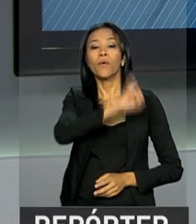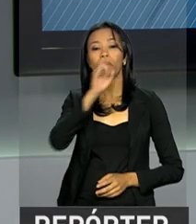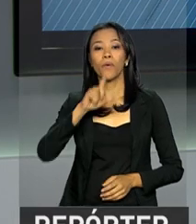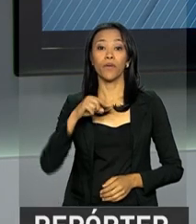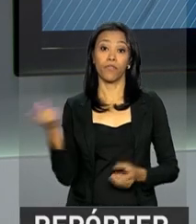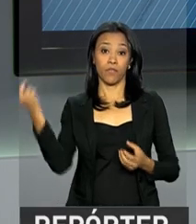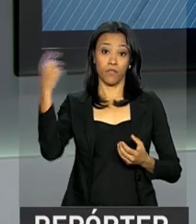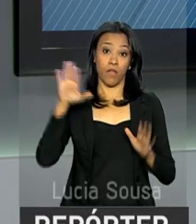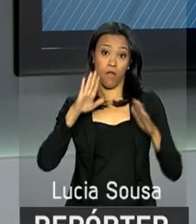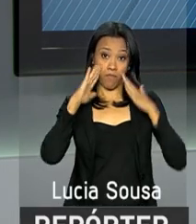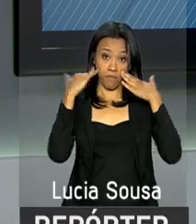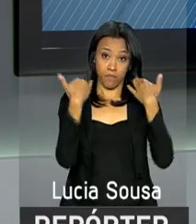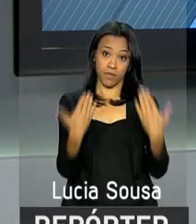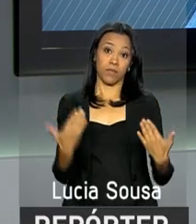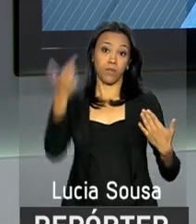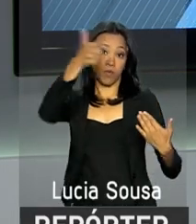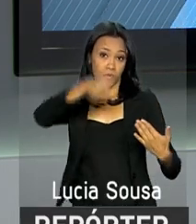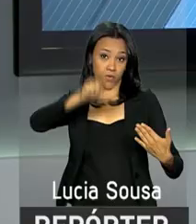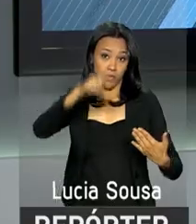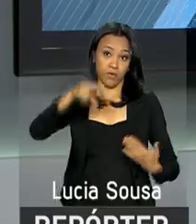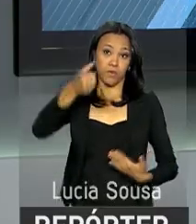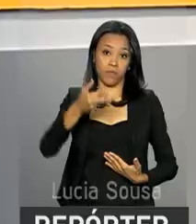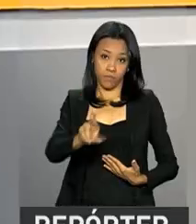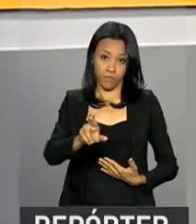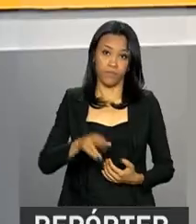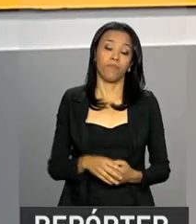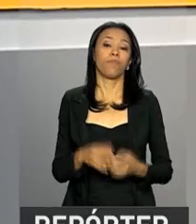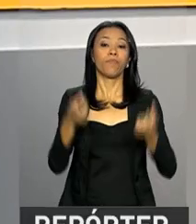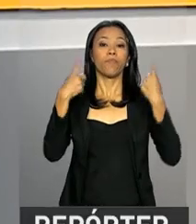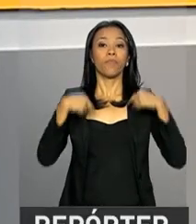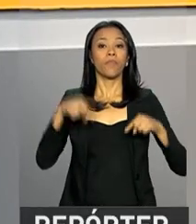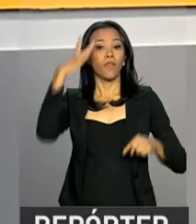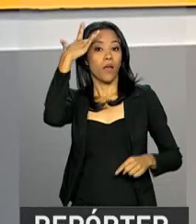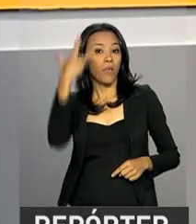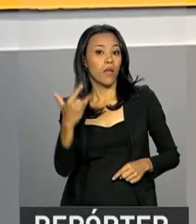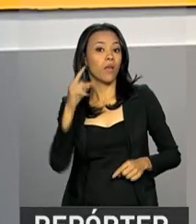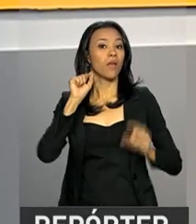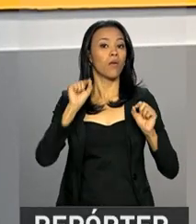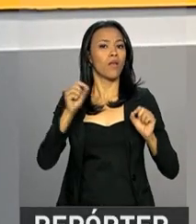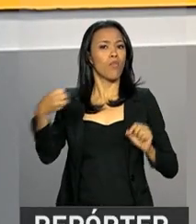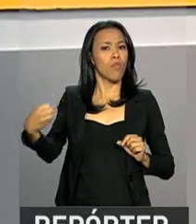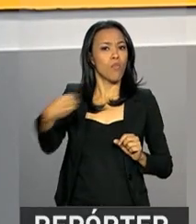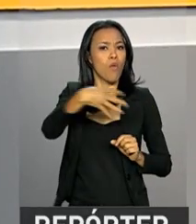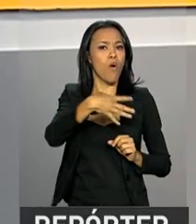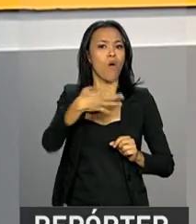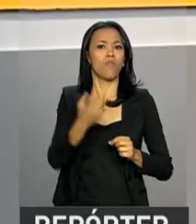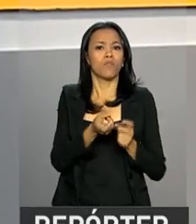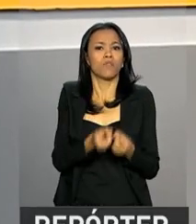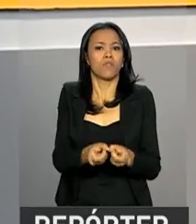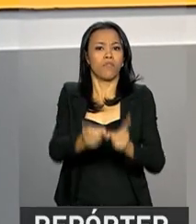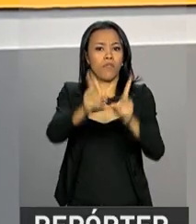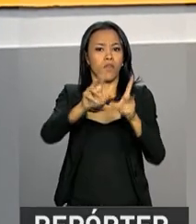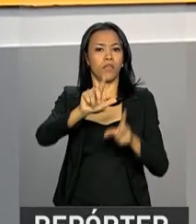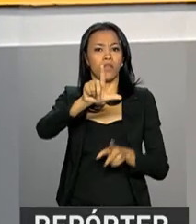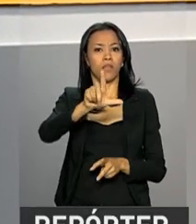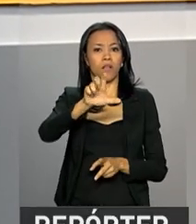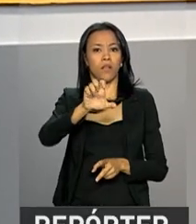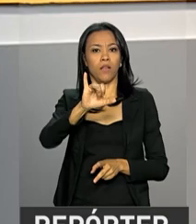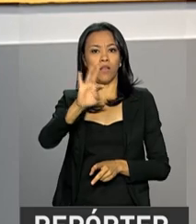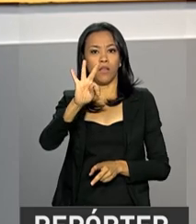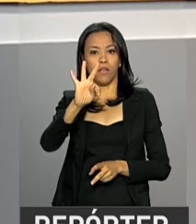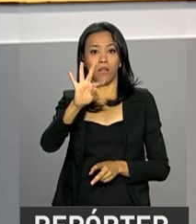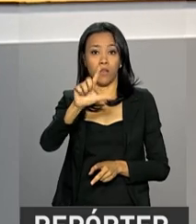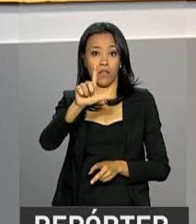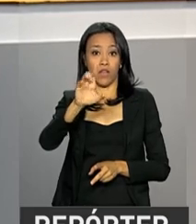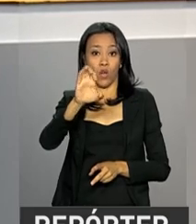Olá, voltamos agora com o repórter NBR. Amanhã serão realizados novos leilões para exploração da camada pré-sal.